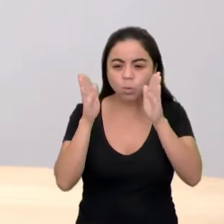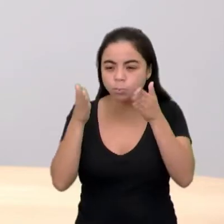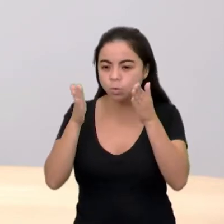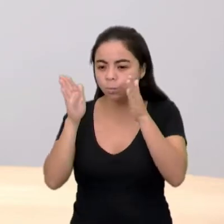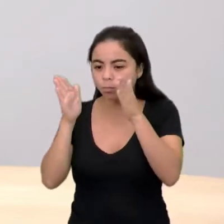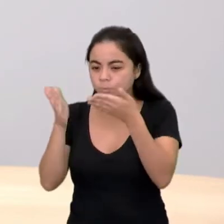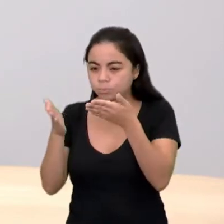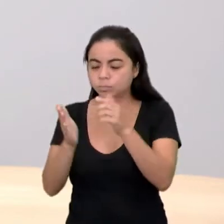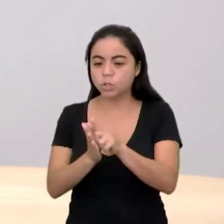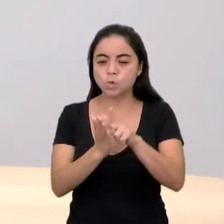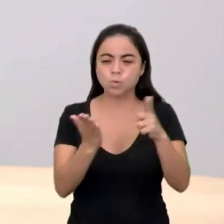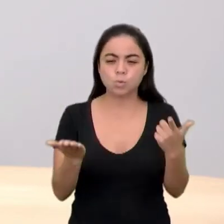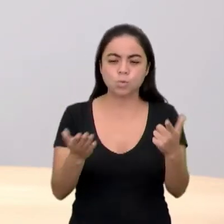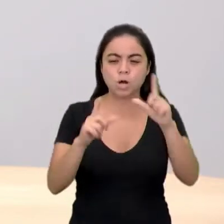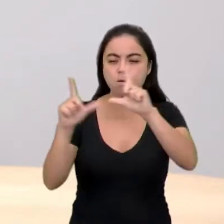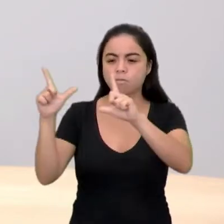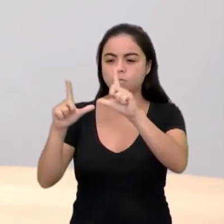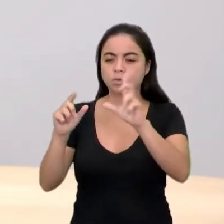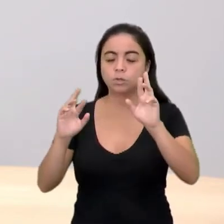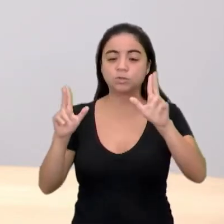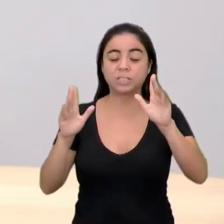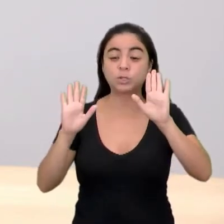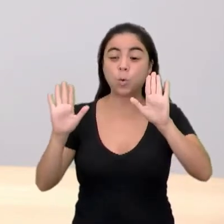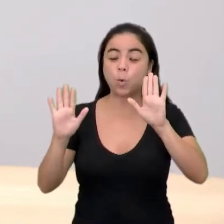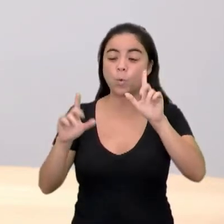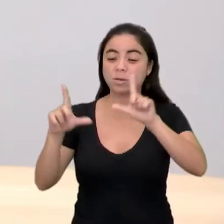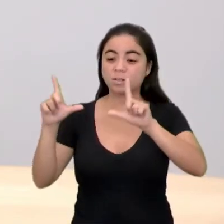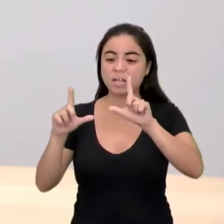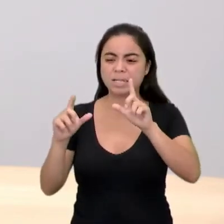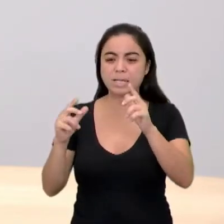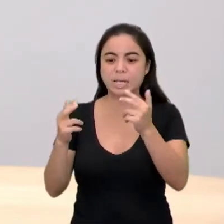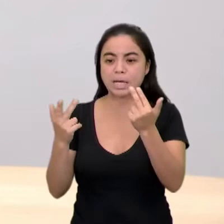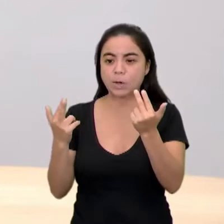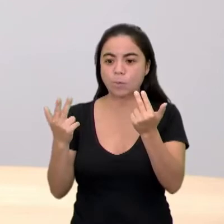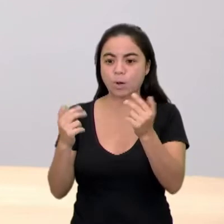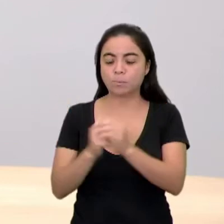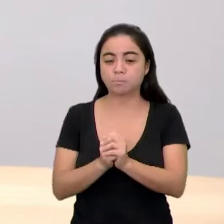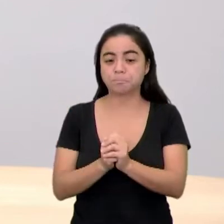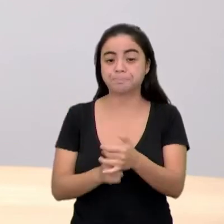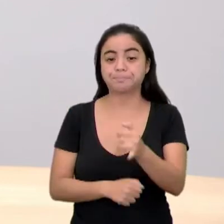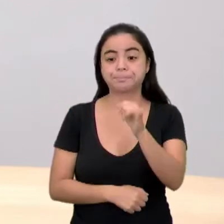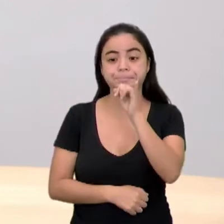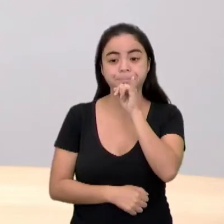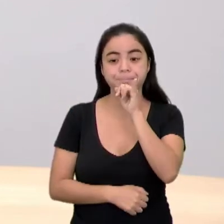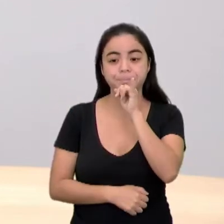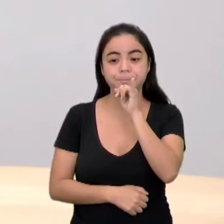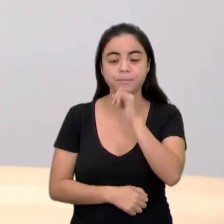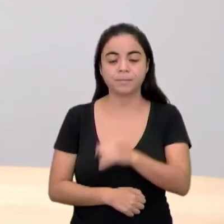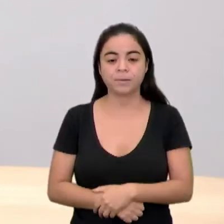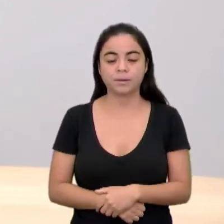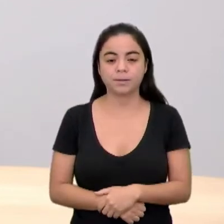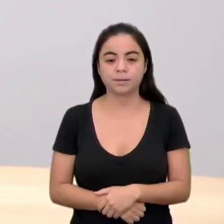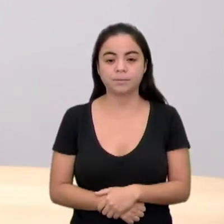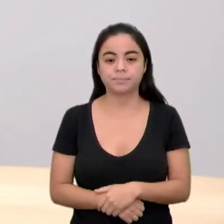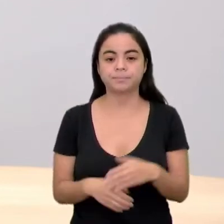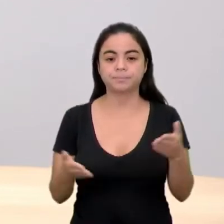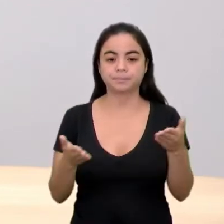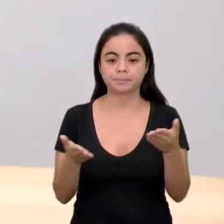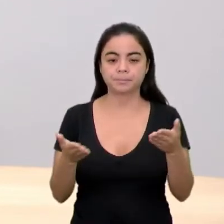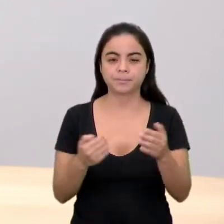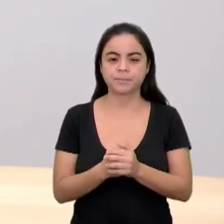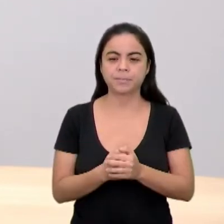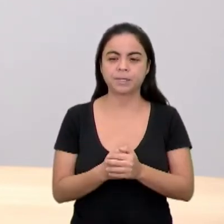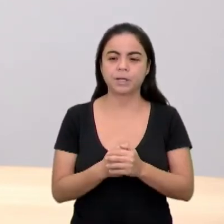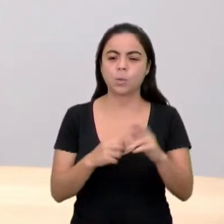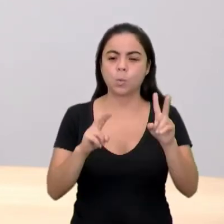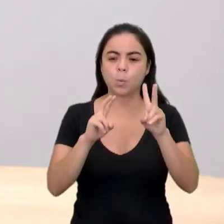diferentes veículos ou até no mesmo veículo, né? Então, por exemplo, estamos falando agora... Falávamos